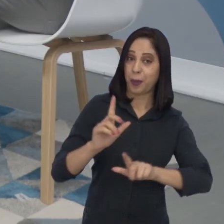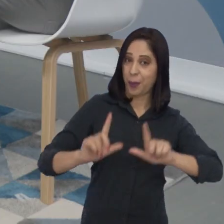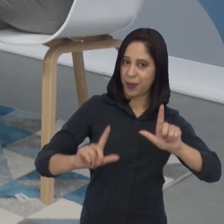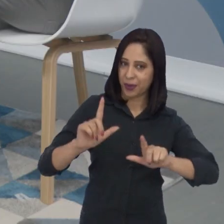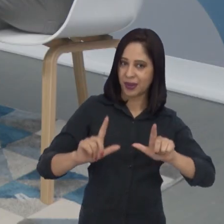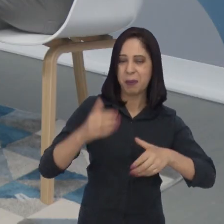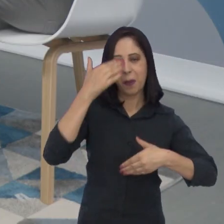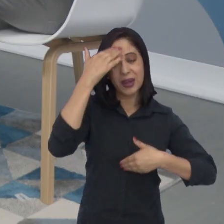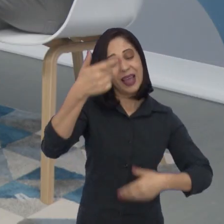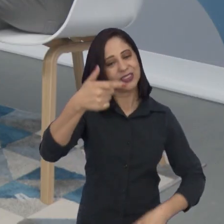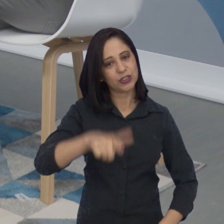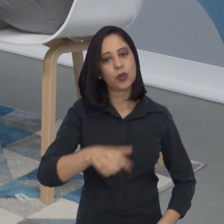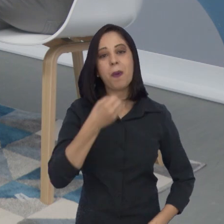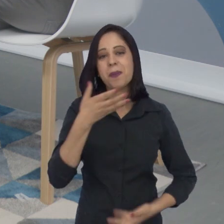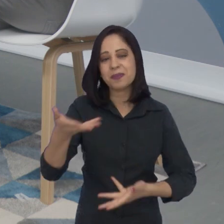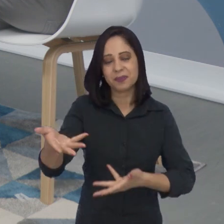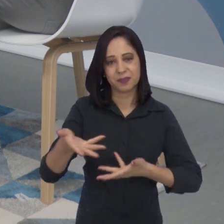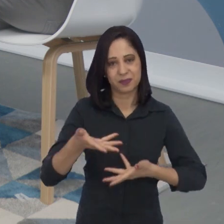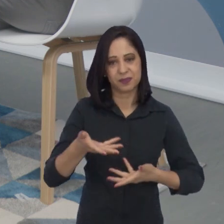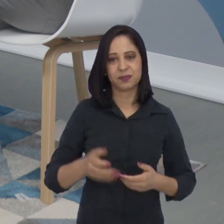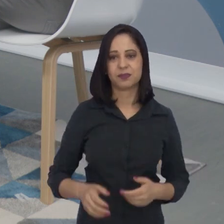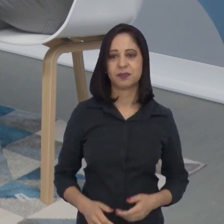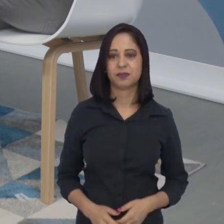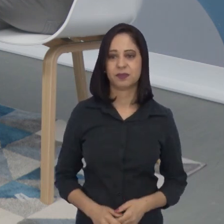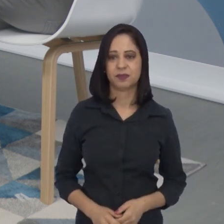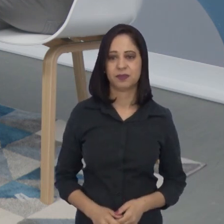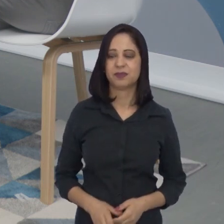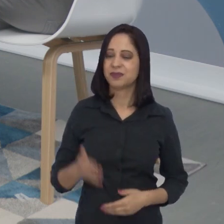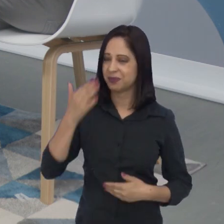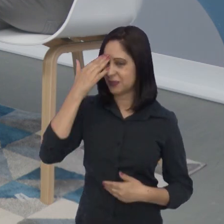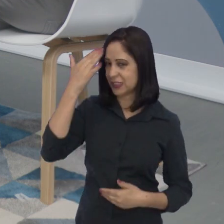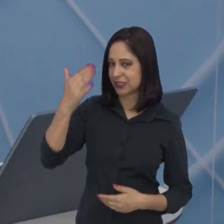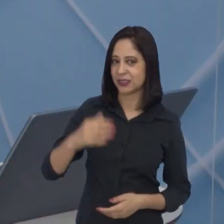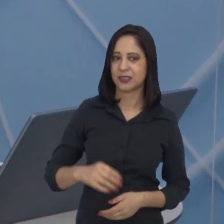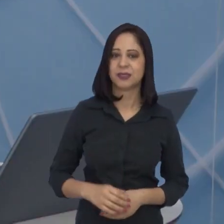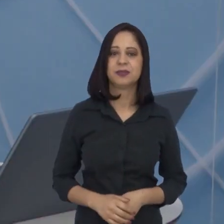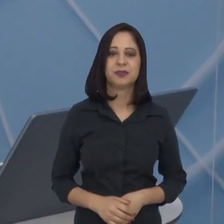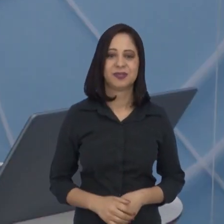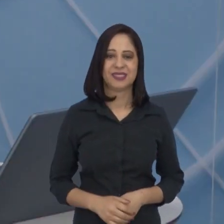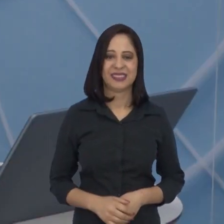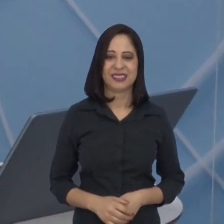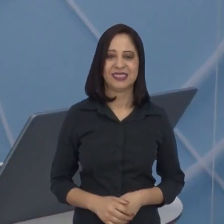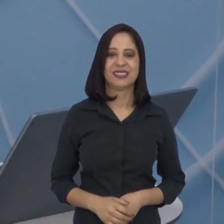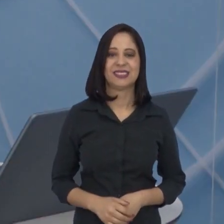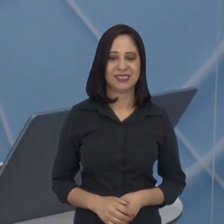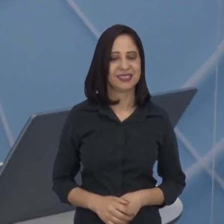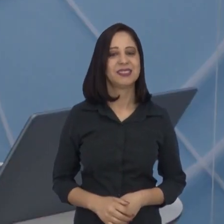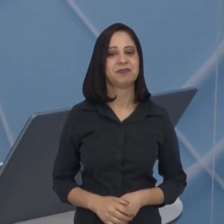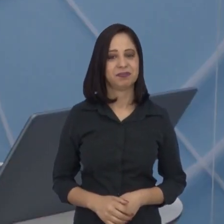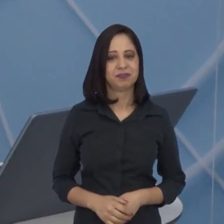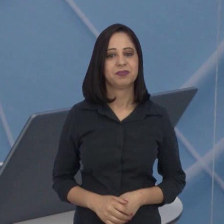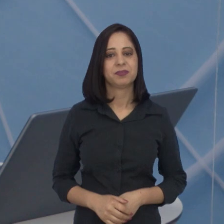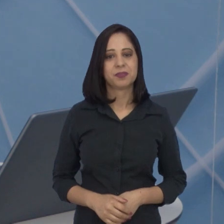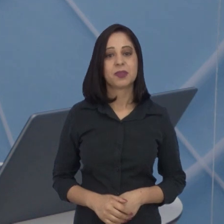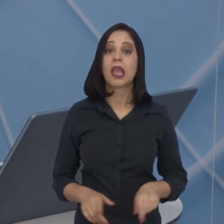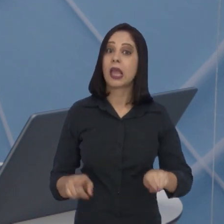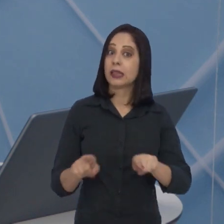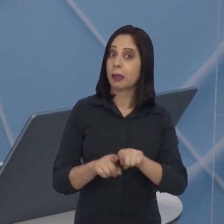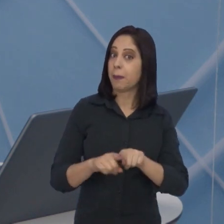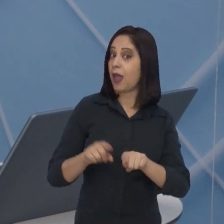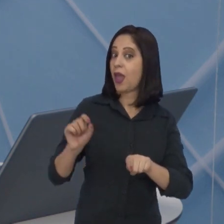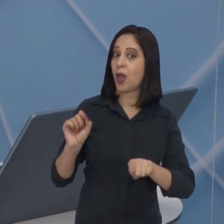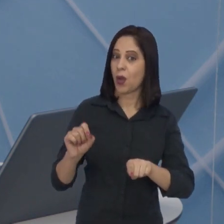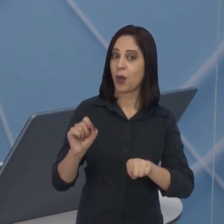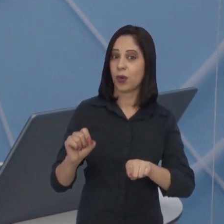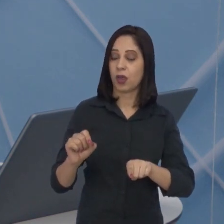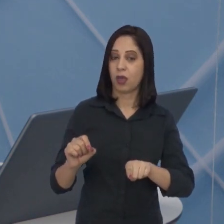mais uma vez e seja sempre bem-vindo ao programa. Eu que agradeço. Obrigado. É isso, então. Lembrar para o